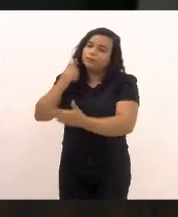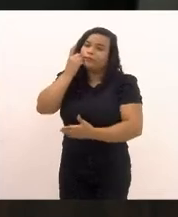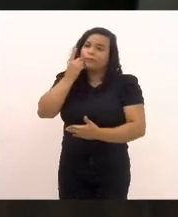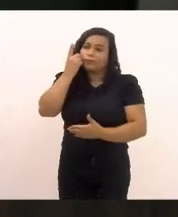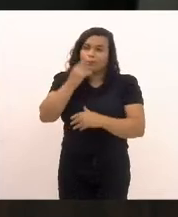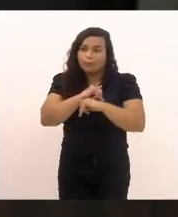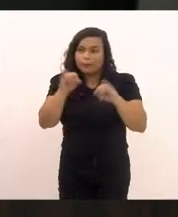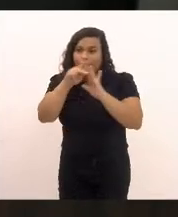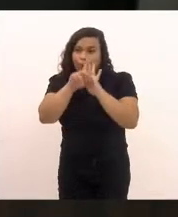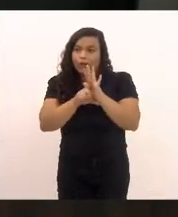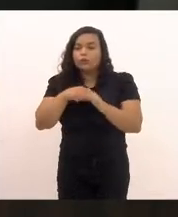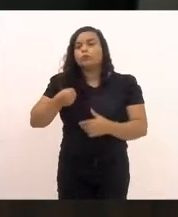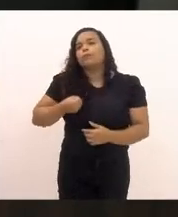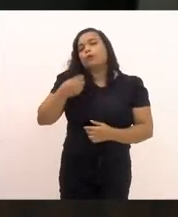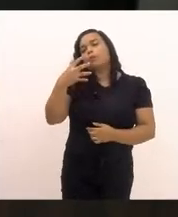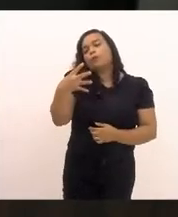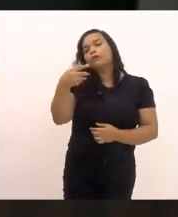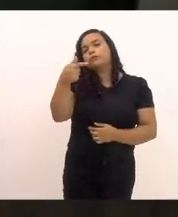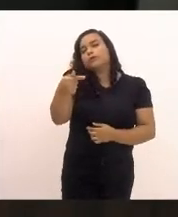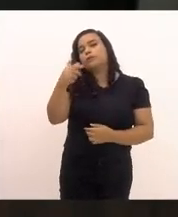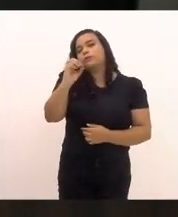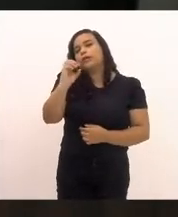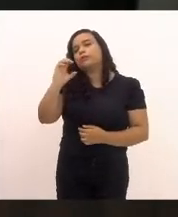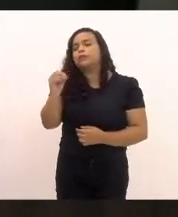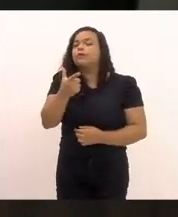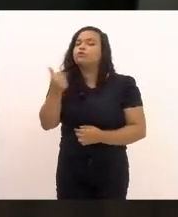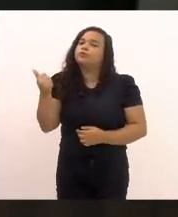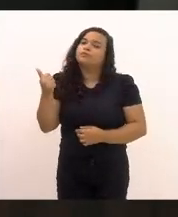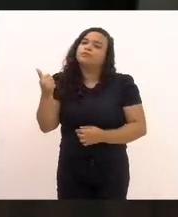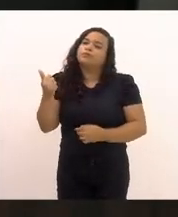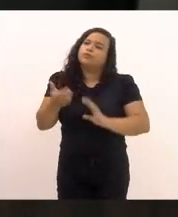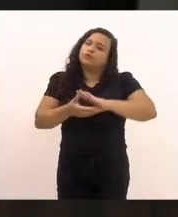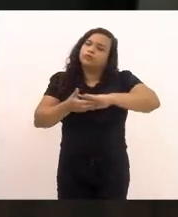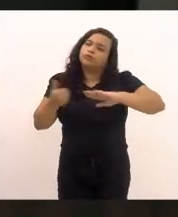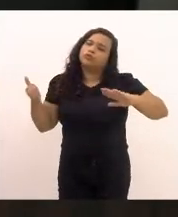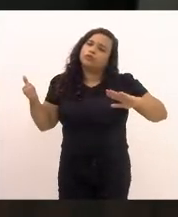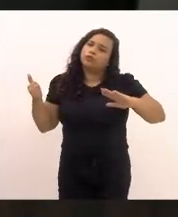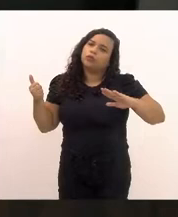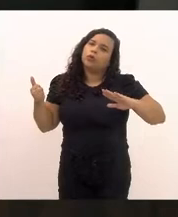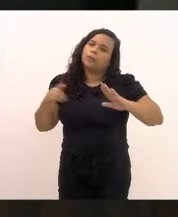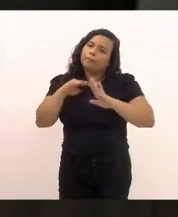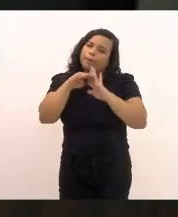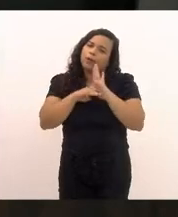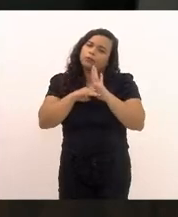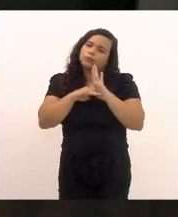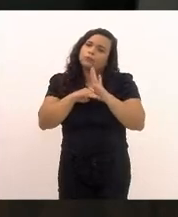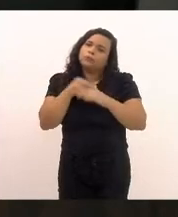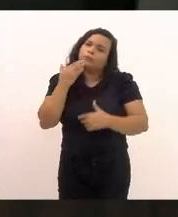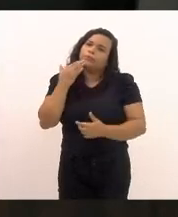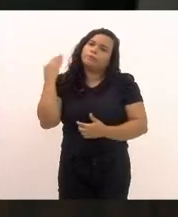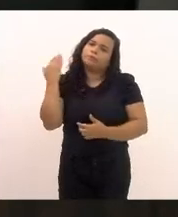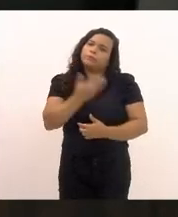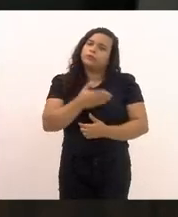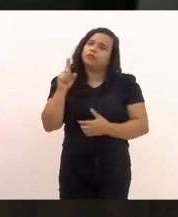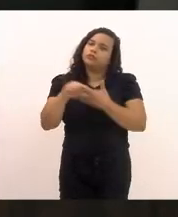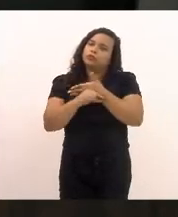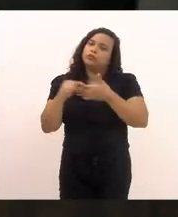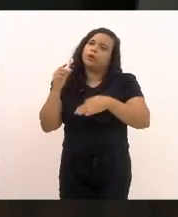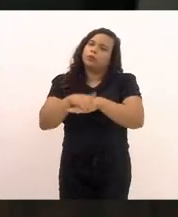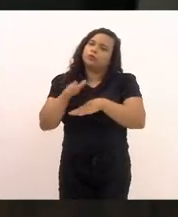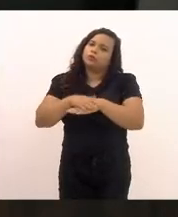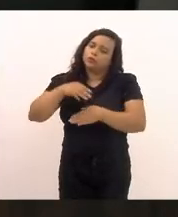Anuncio o projeto de lei número 4700 de 21, foi retirado de pauta a pedido da autora